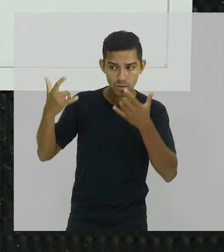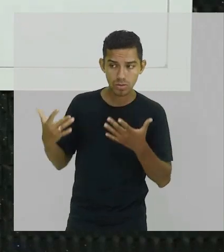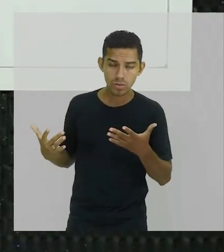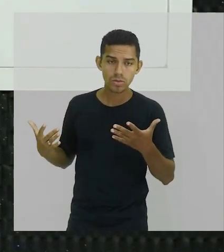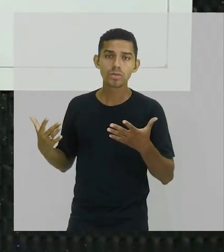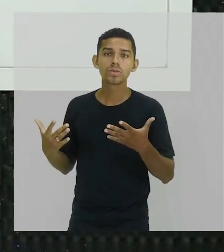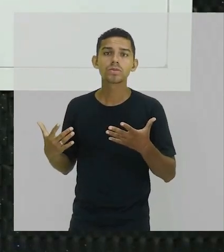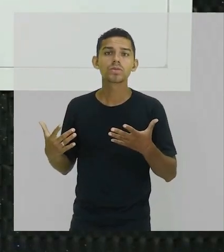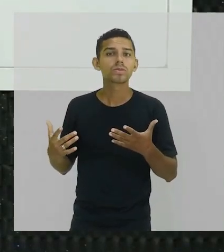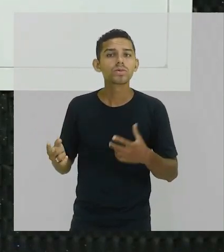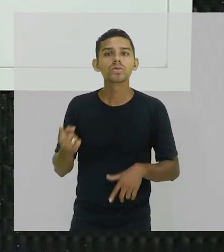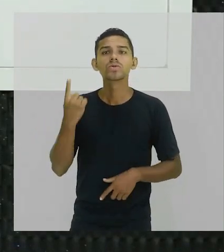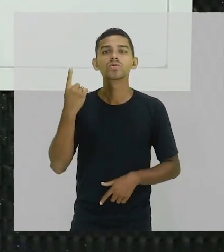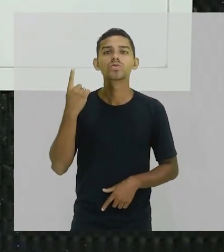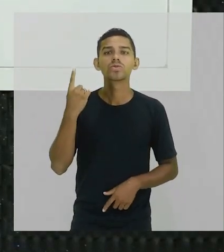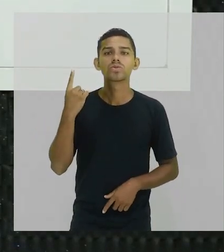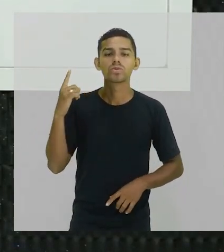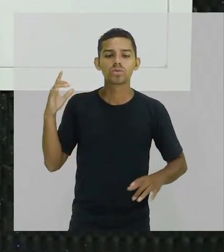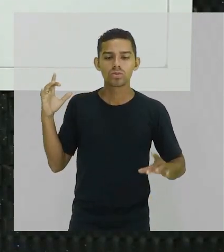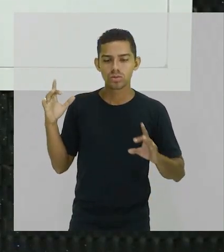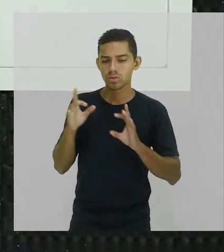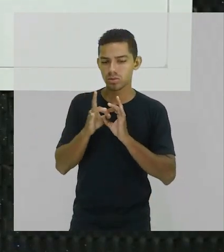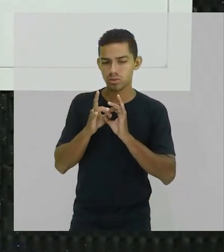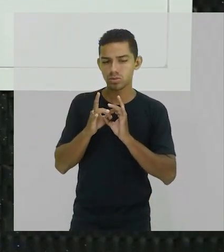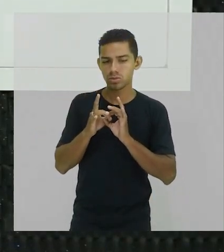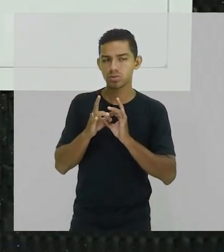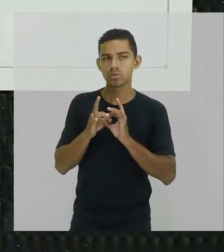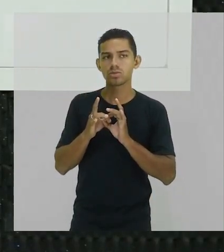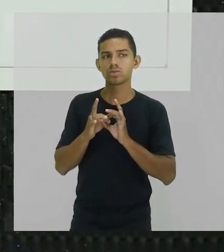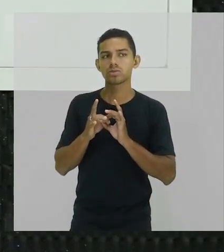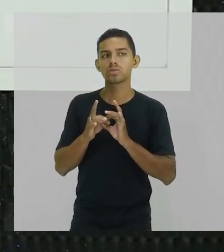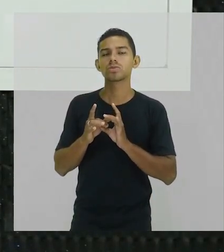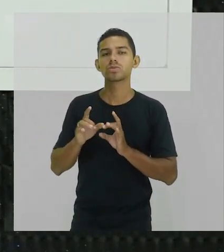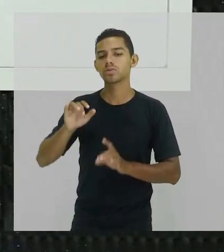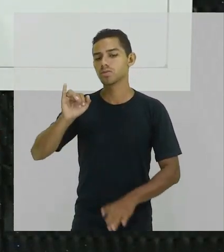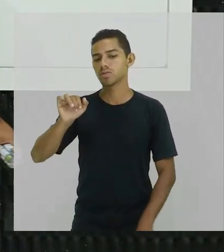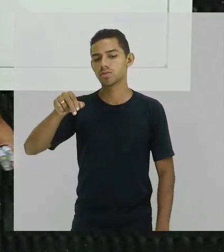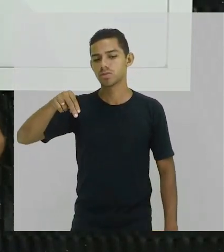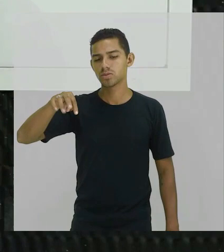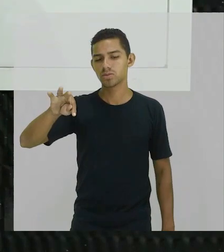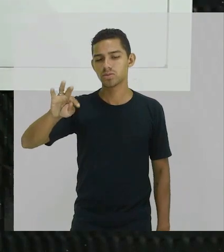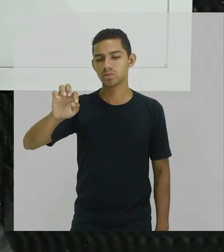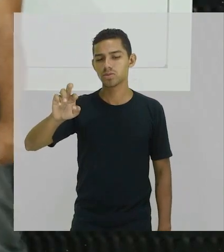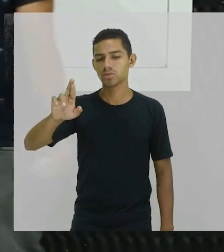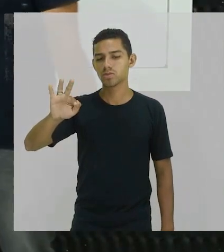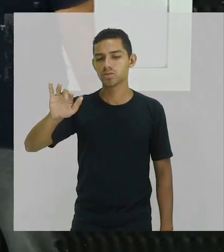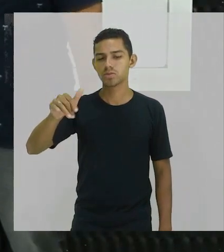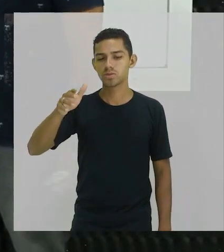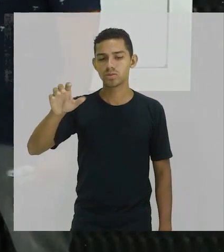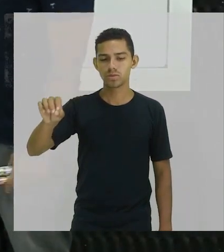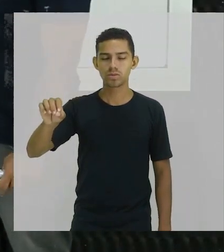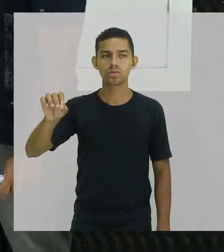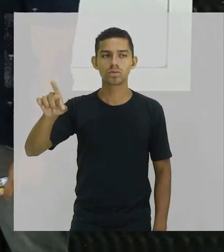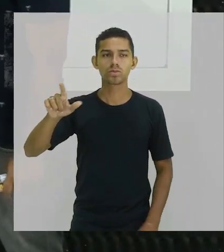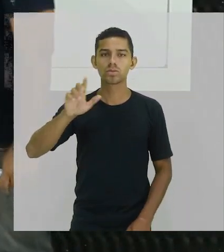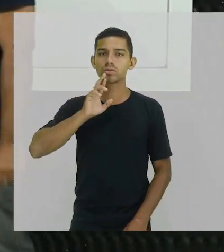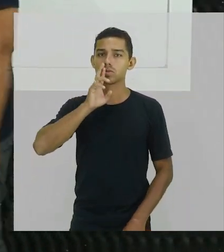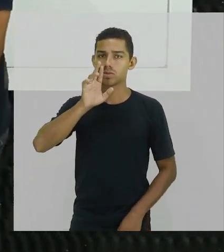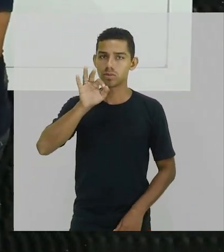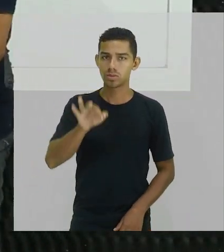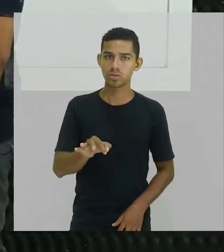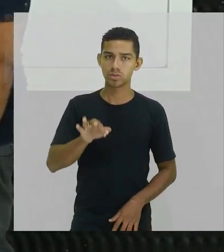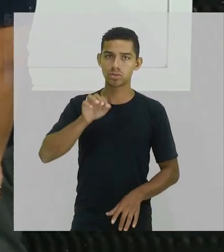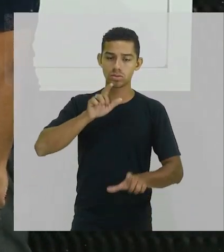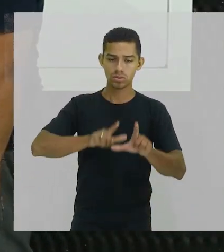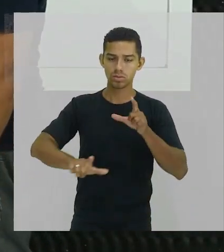aqui, o único que se encaixa nessa captação dos microfones vai ser a interferência, resposta à letra B. Porque eu tenho o